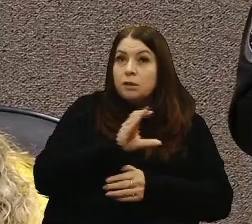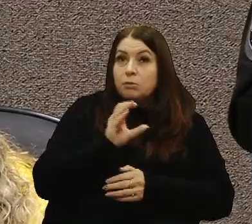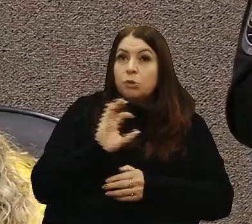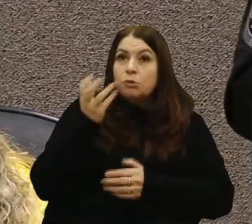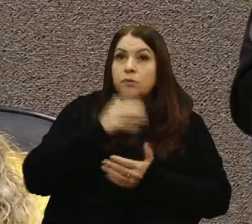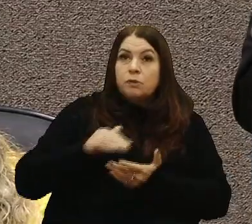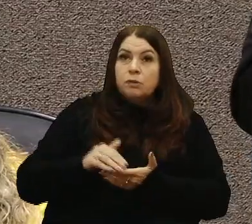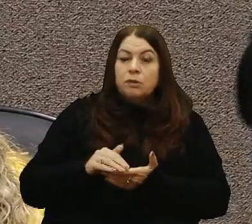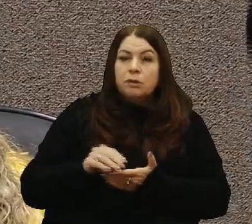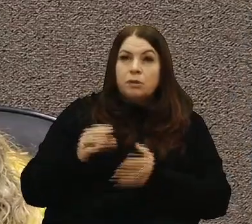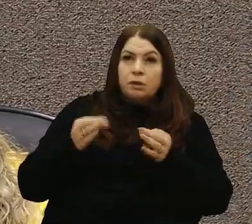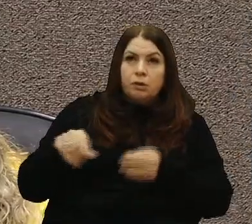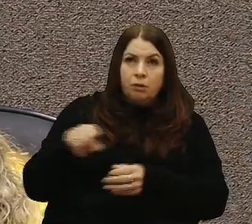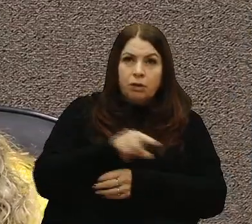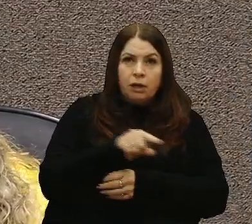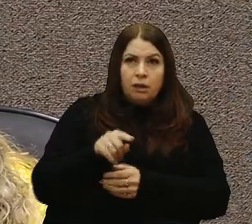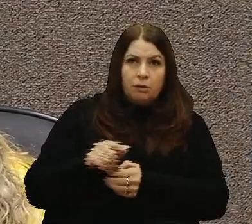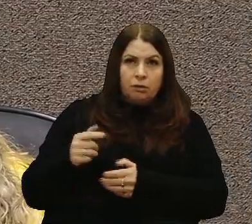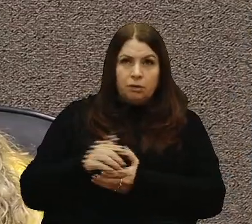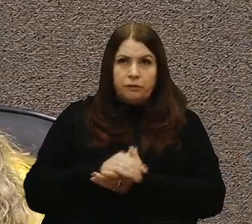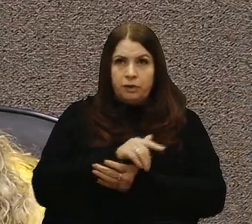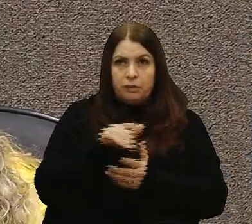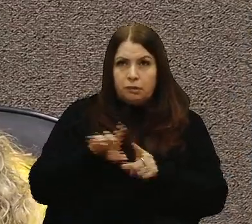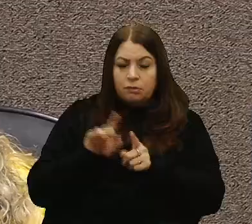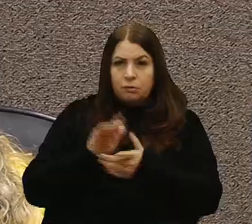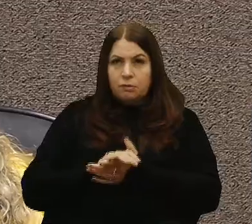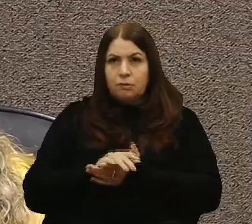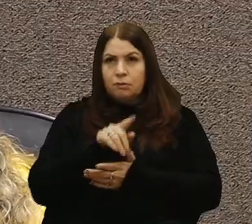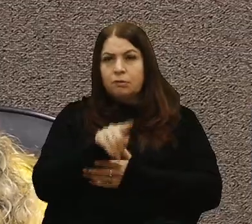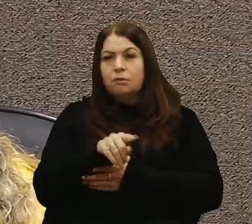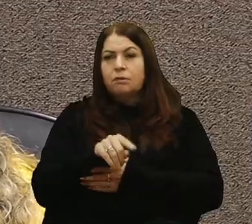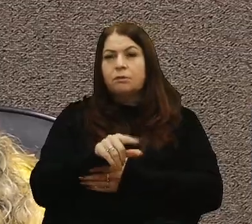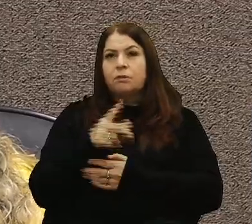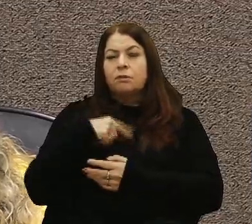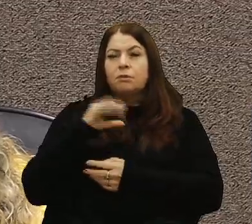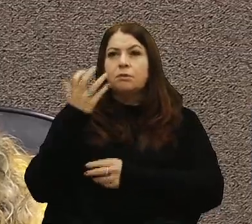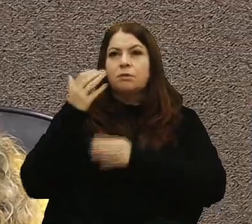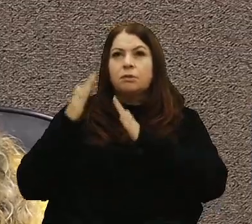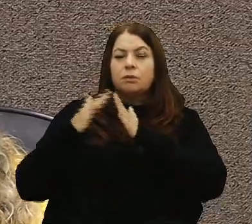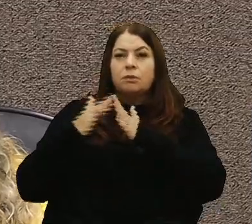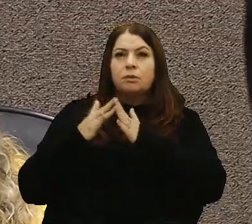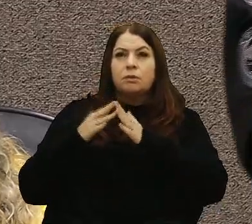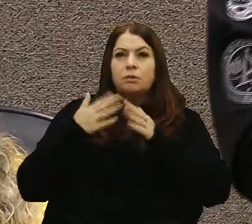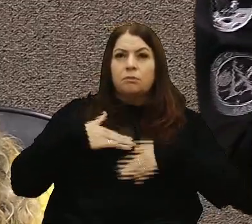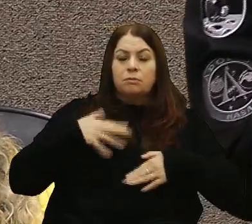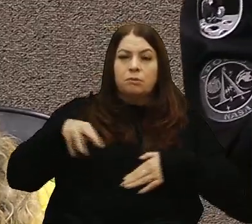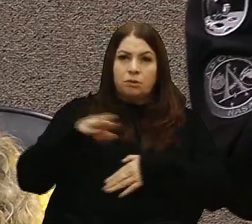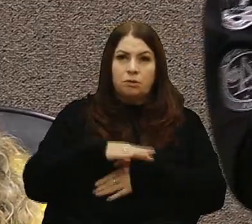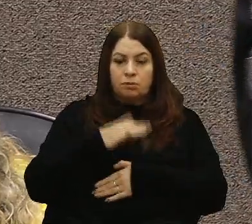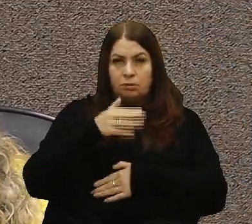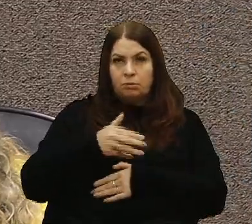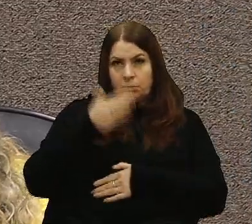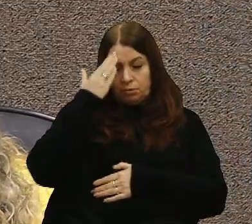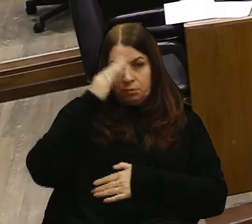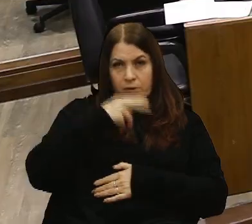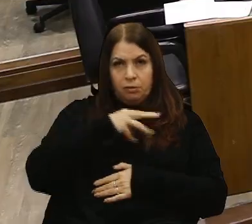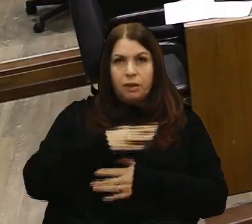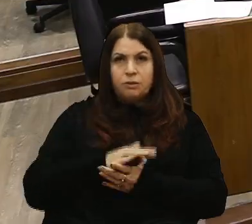resolver. Que eu tenho certeza que não vai precisar mais presídio. A coisa vai ser resolvida em casa de uma forma bem tranquila. Obrigado, senhor presidente.